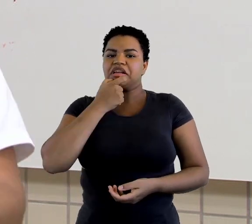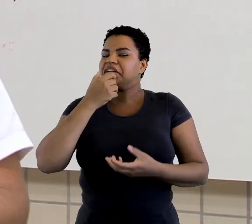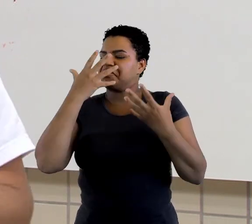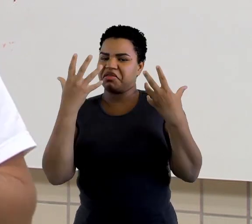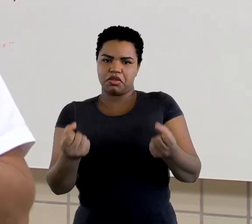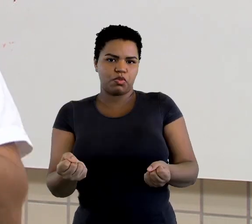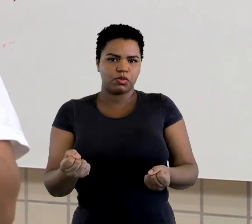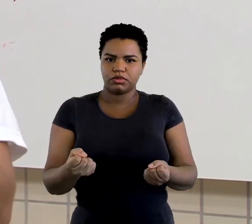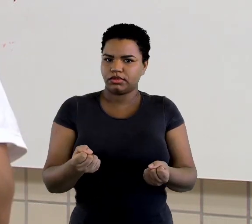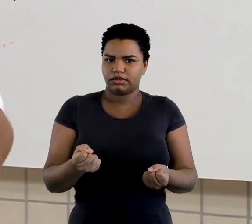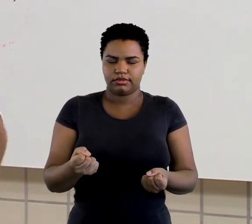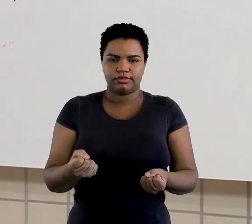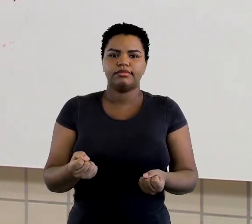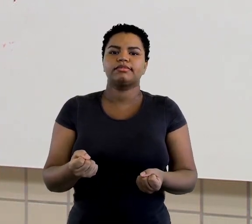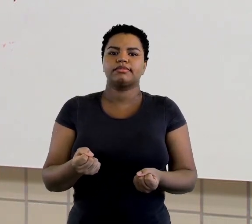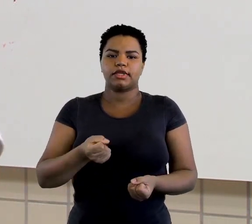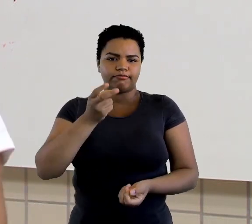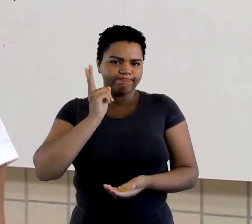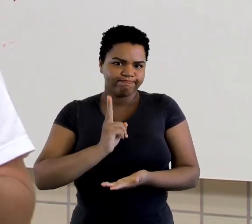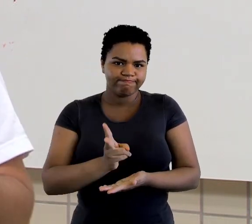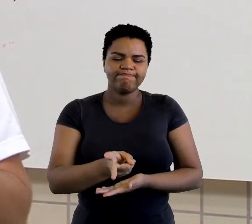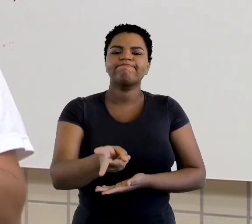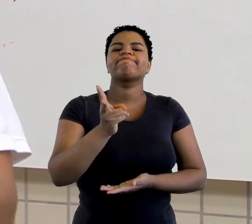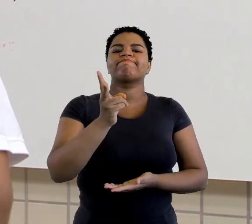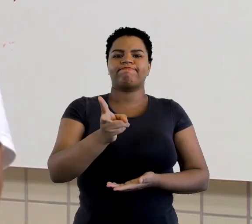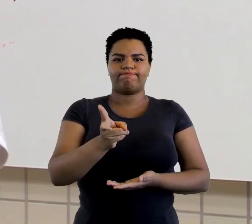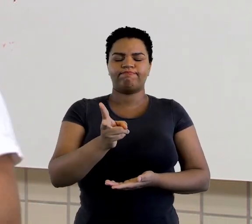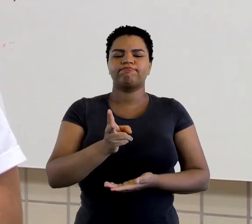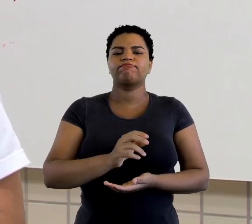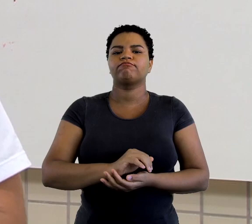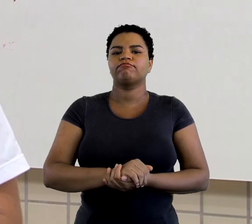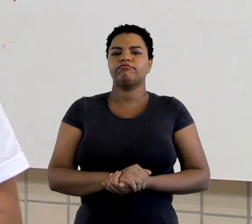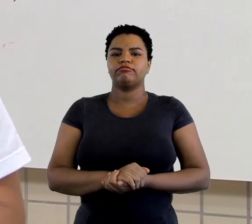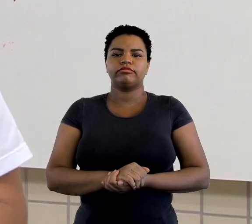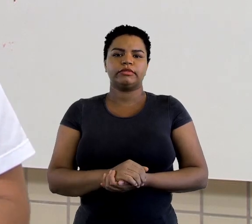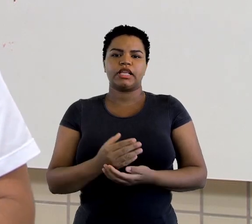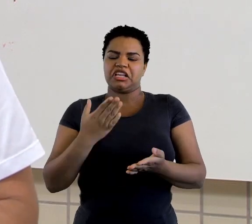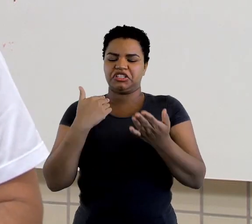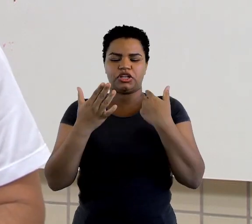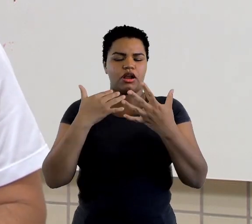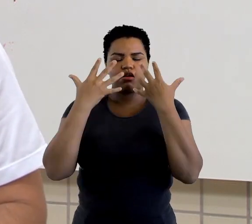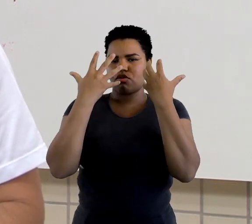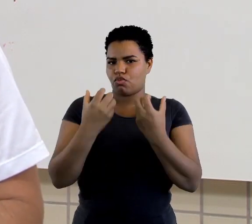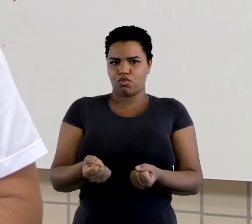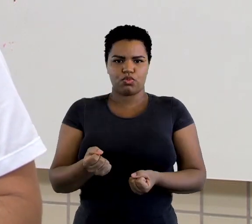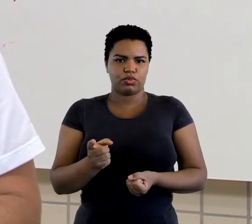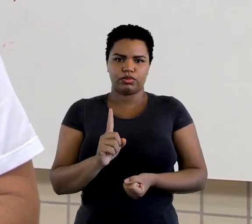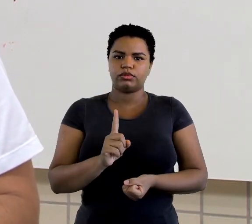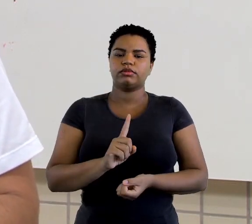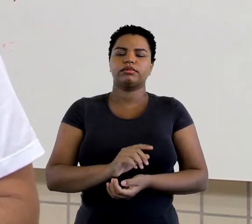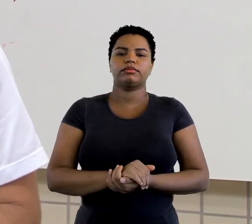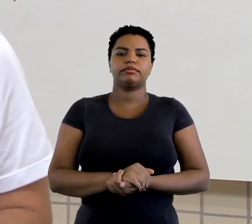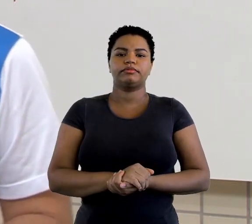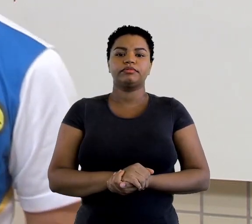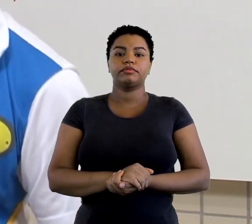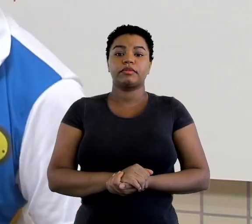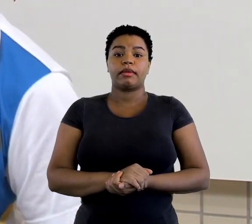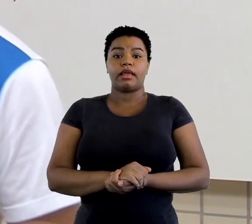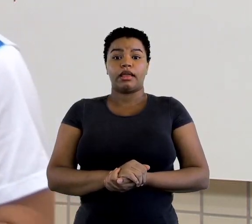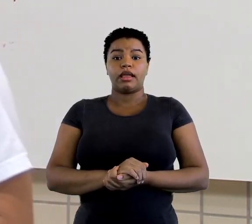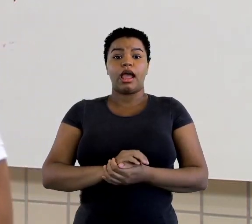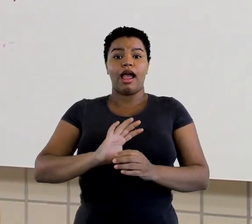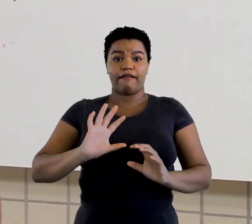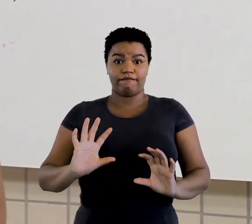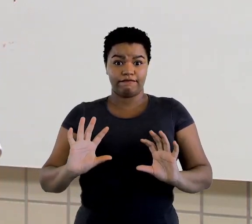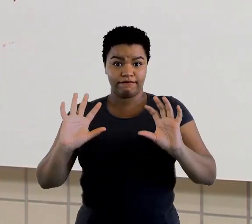e manteve essa repressão. Ela não aceitou o diálogo com os colonos. Quando houve a Festa